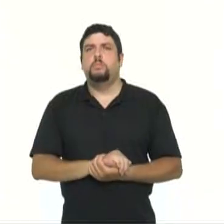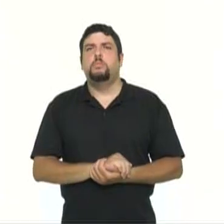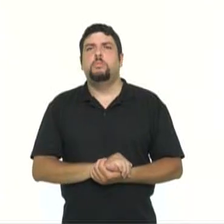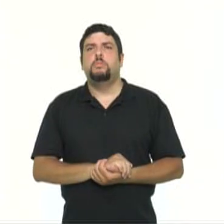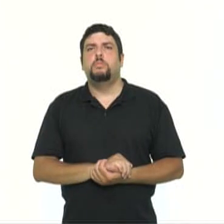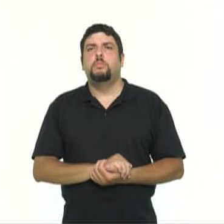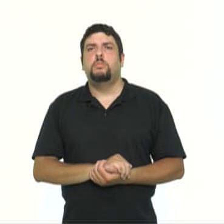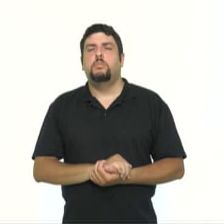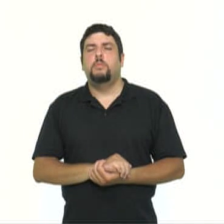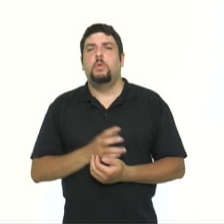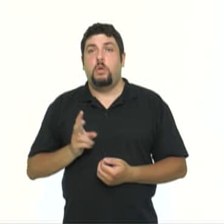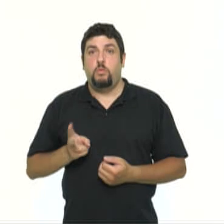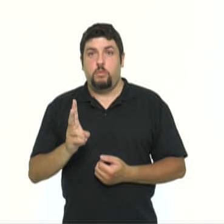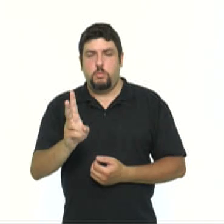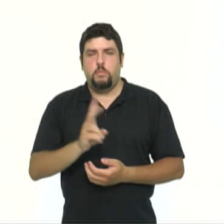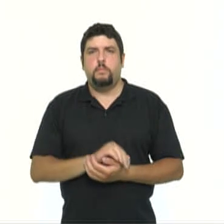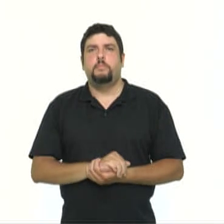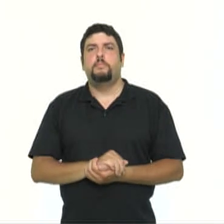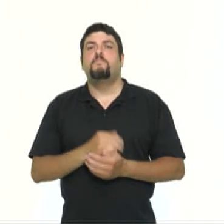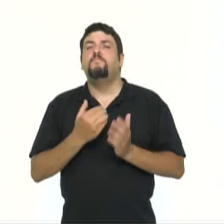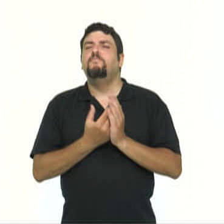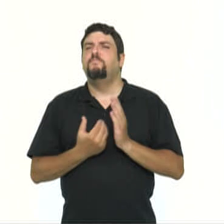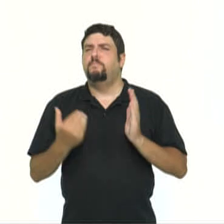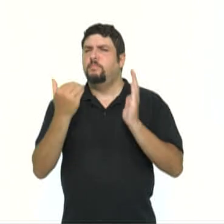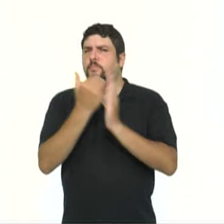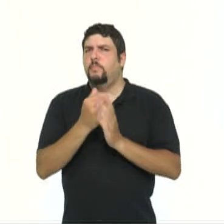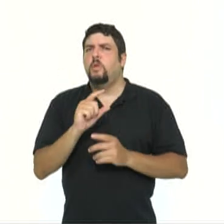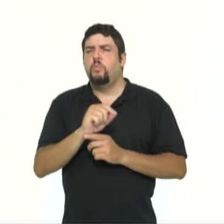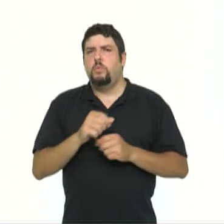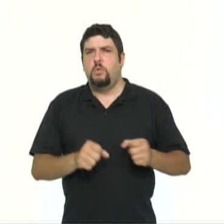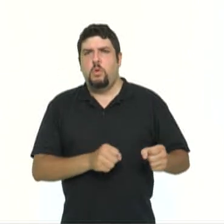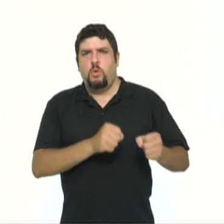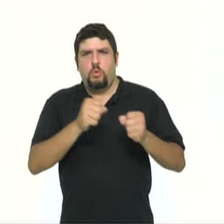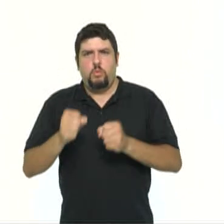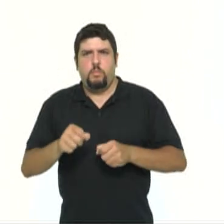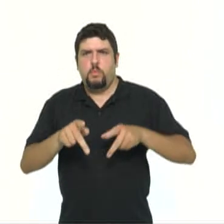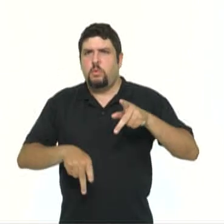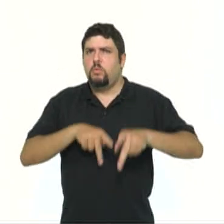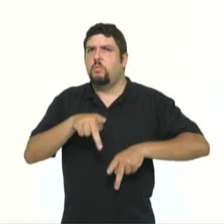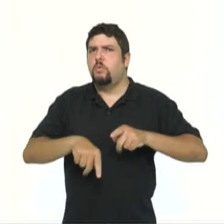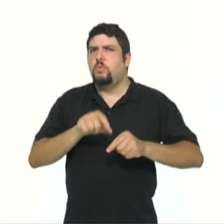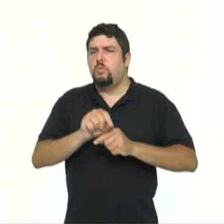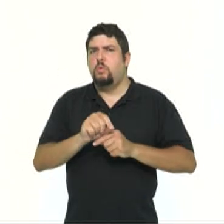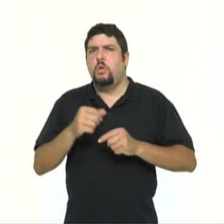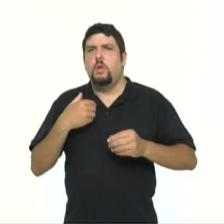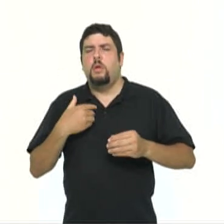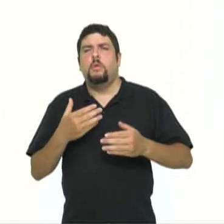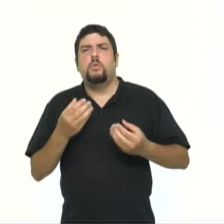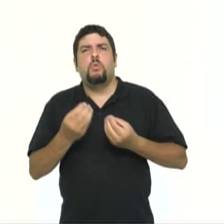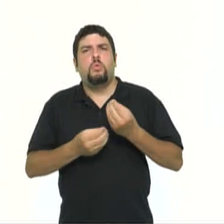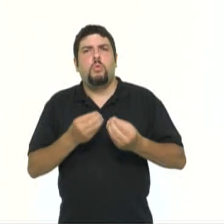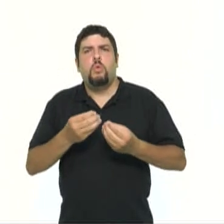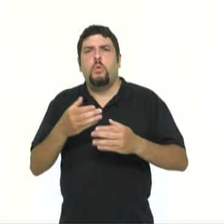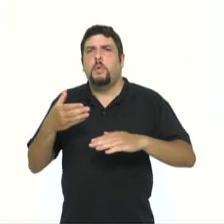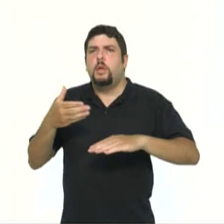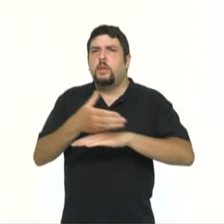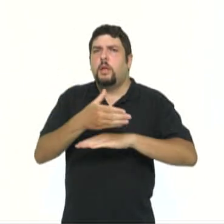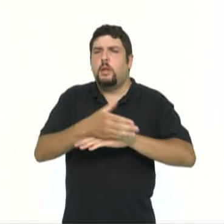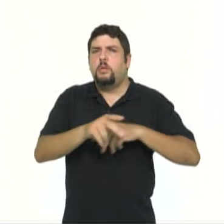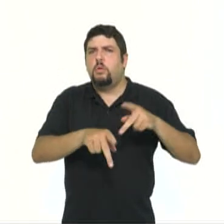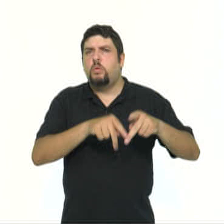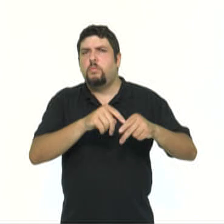Continuando. Além do mais, ressalta-se que o poder público incrementou o acesso do público abordado ao